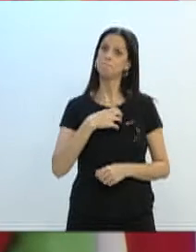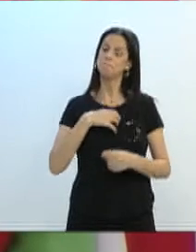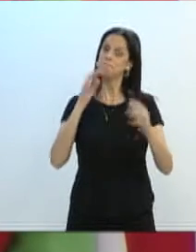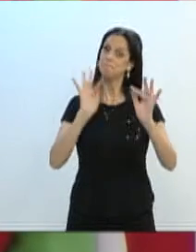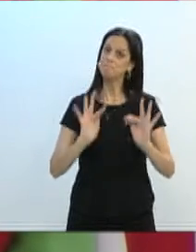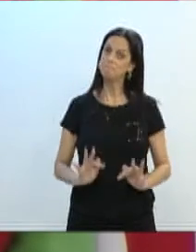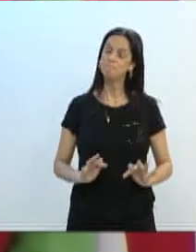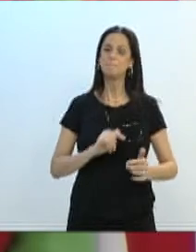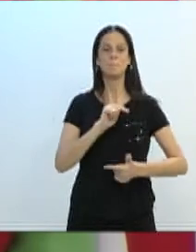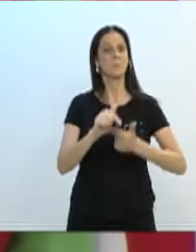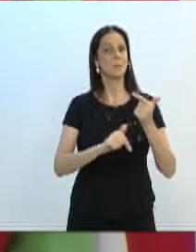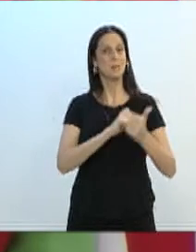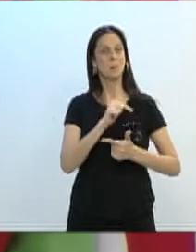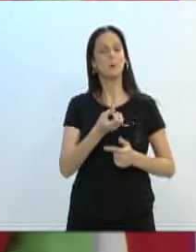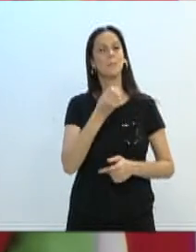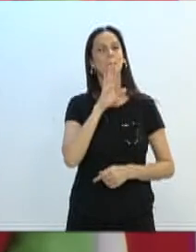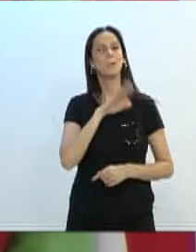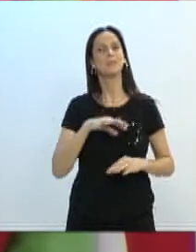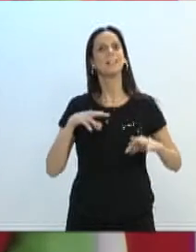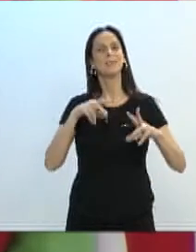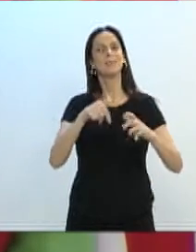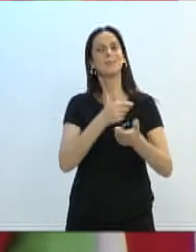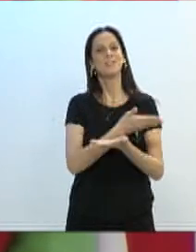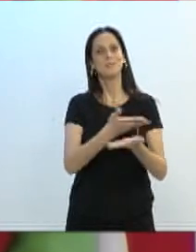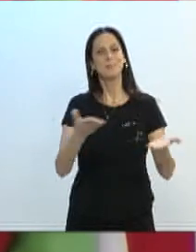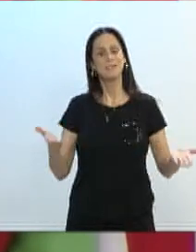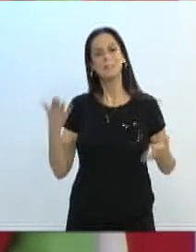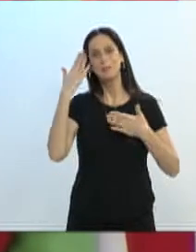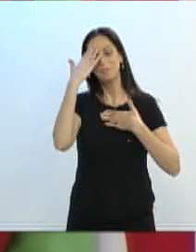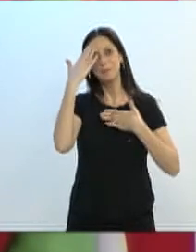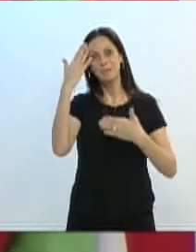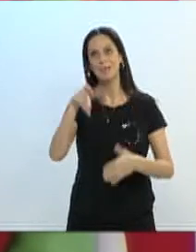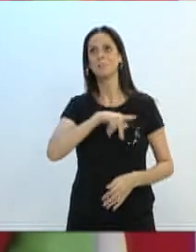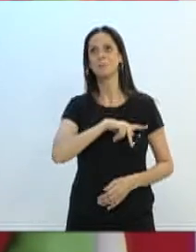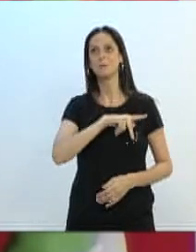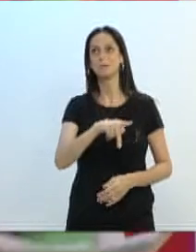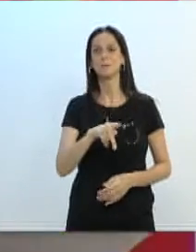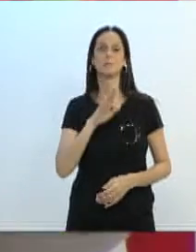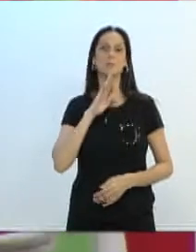fazer esse trabalho. Uma boa tarde a todos os senhores. Obrigado, senhora presidente, por nessa tarde seria isso.